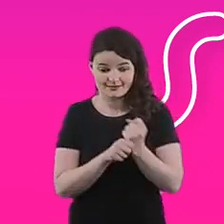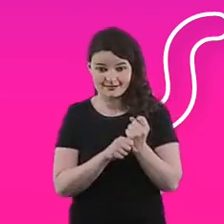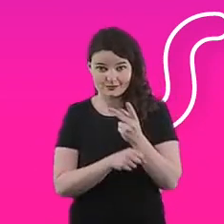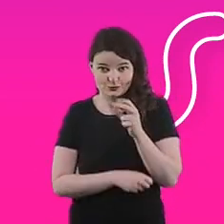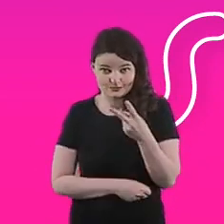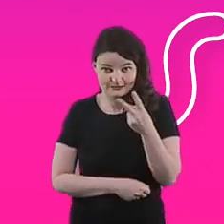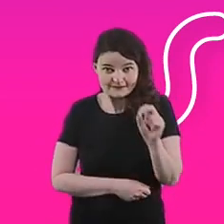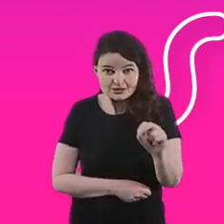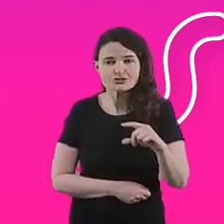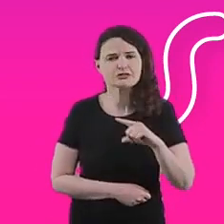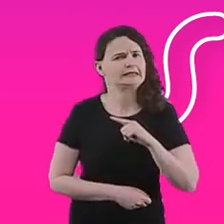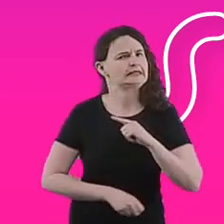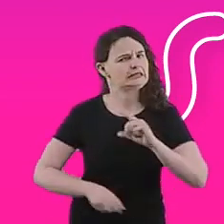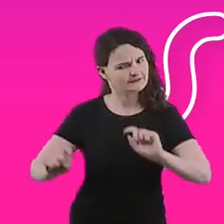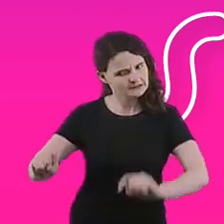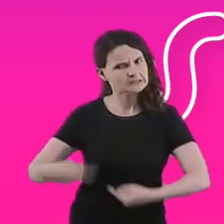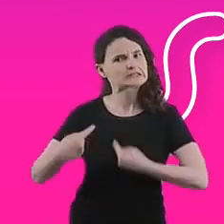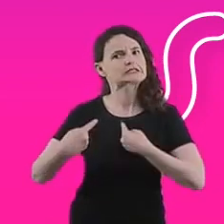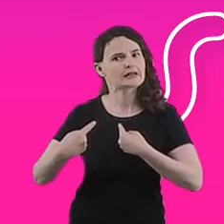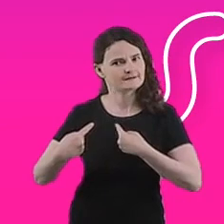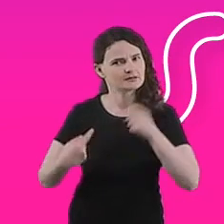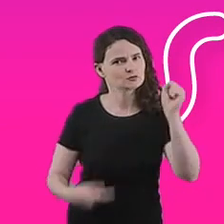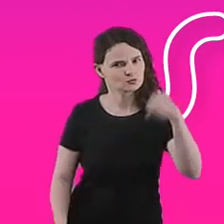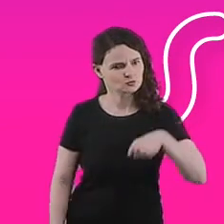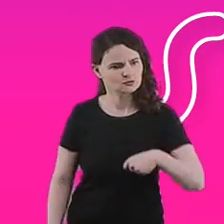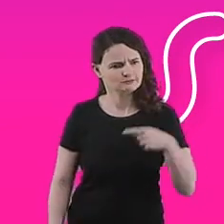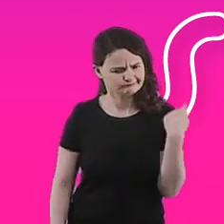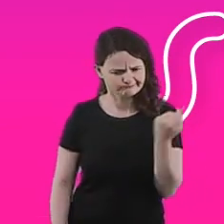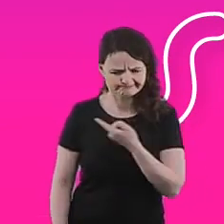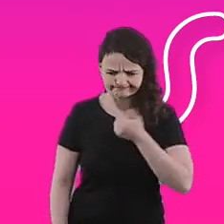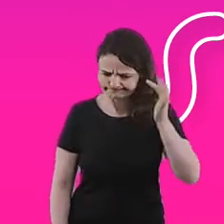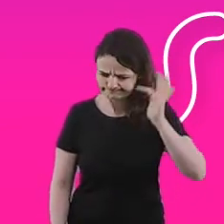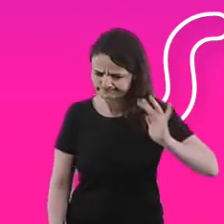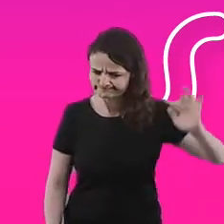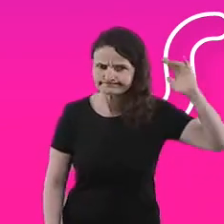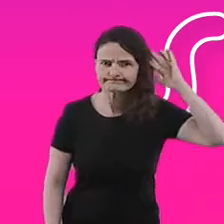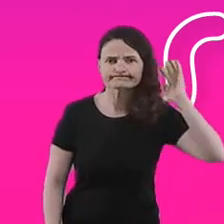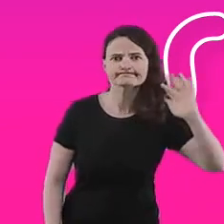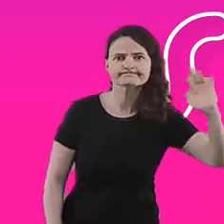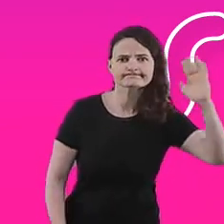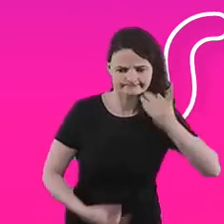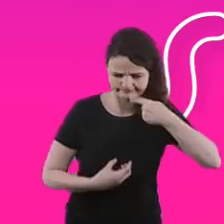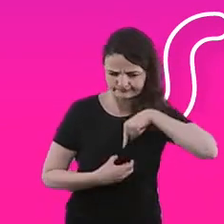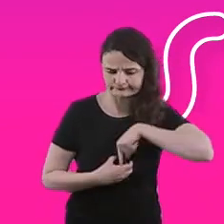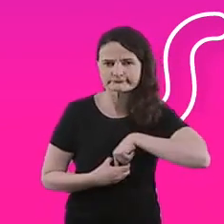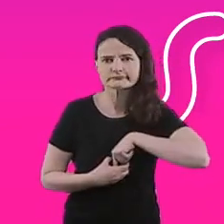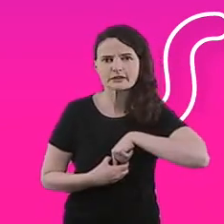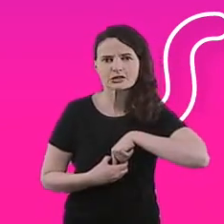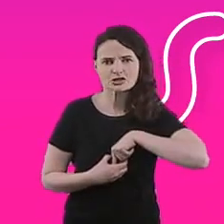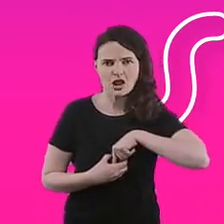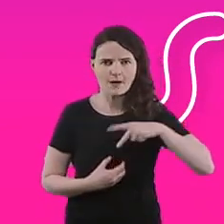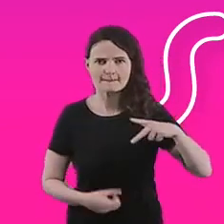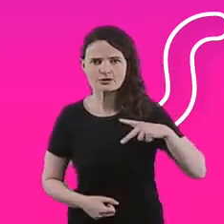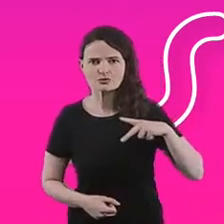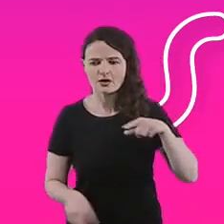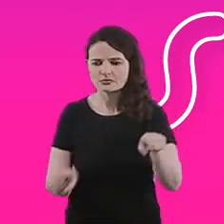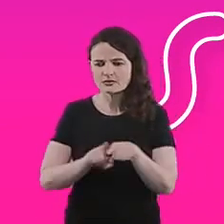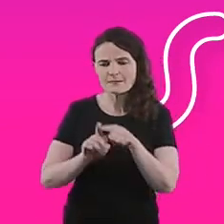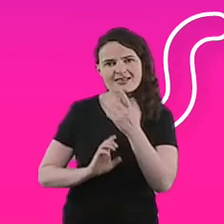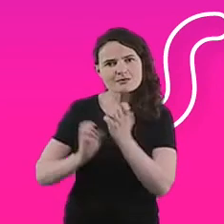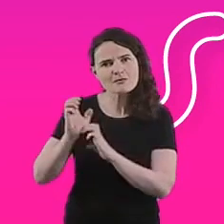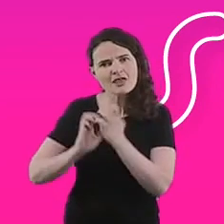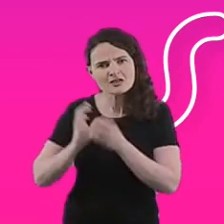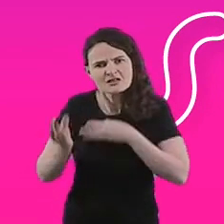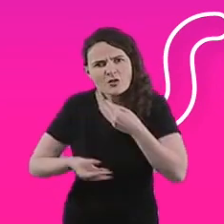gente. A gente tem se questionado muito internamente como é que a gente, enquanto organização, enquanto terceiro setor, pode continuar